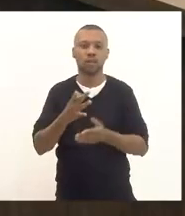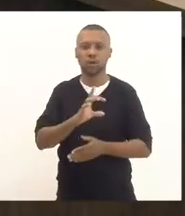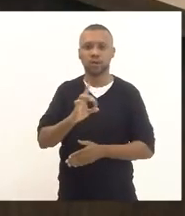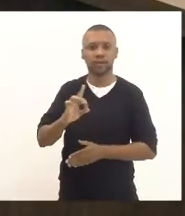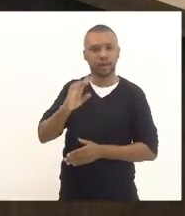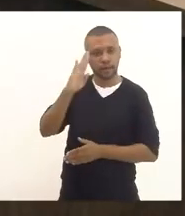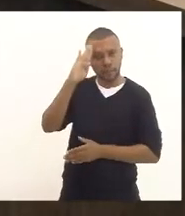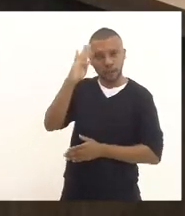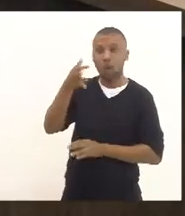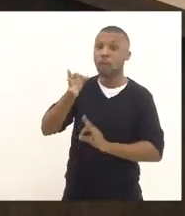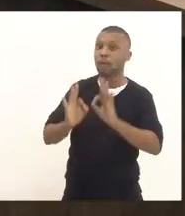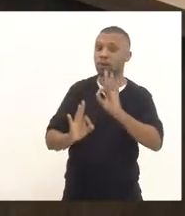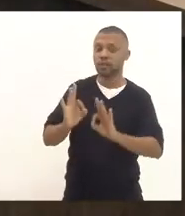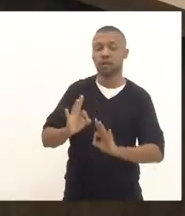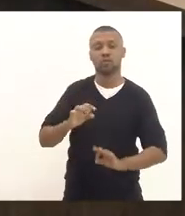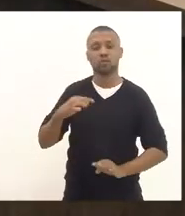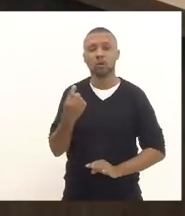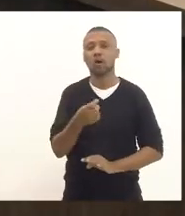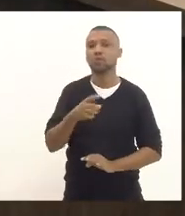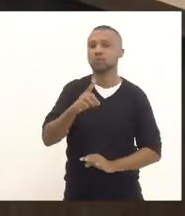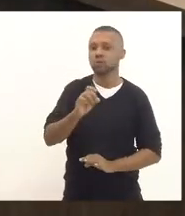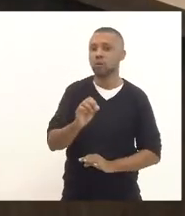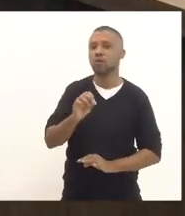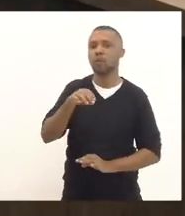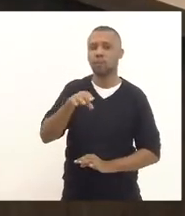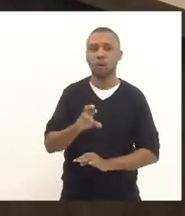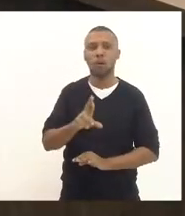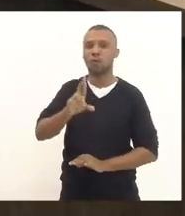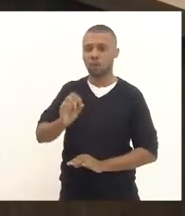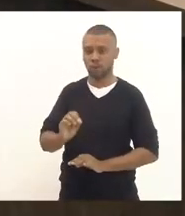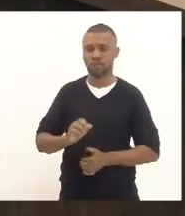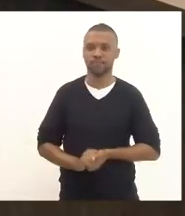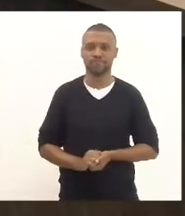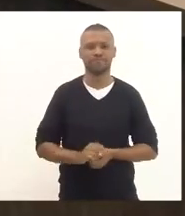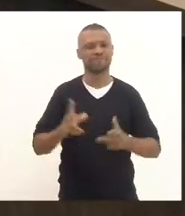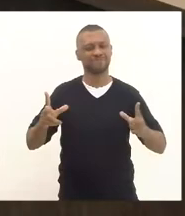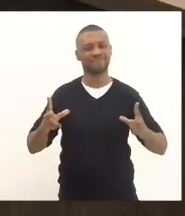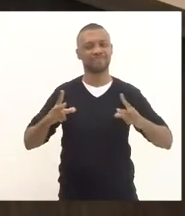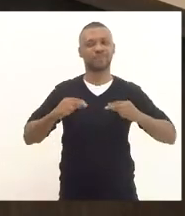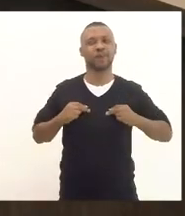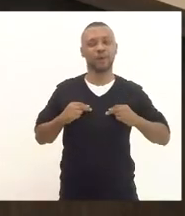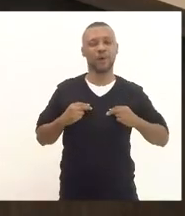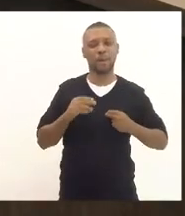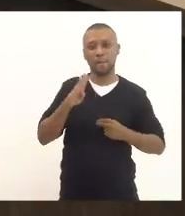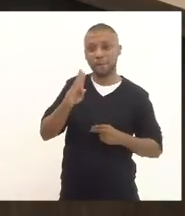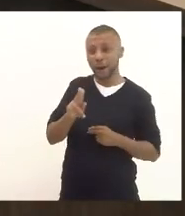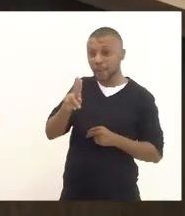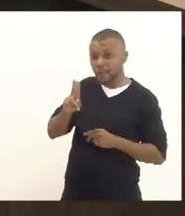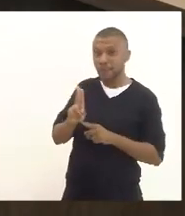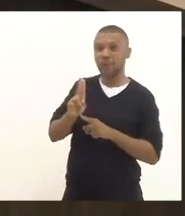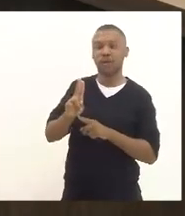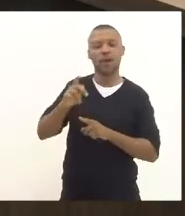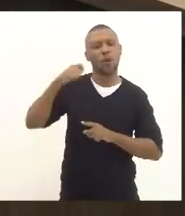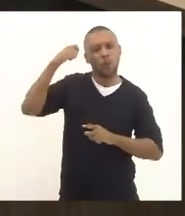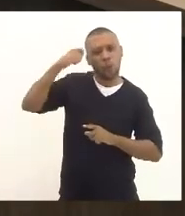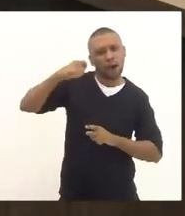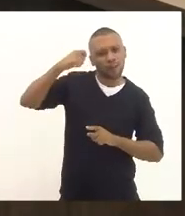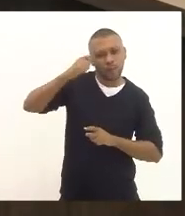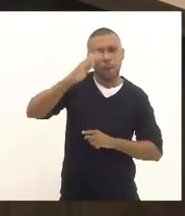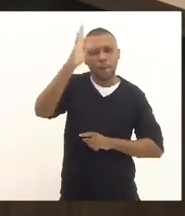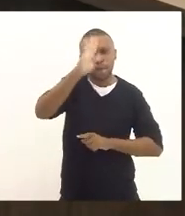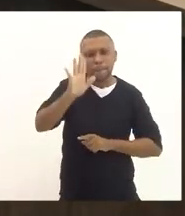projeto nós do morro e Babu ele merecidíssimo babo é um grande ator